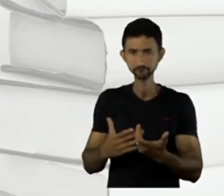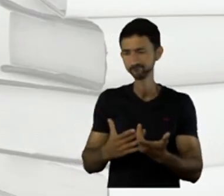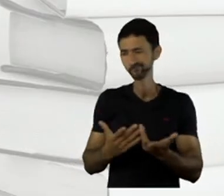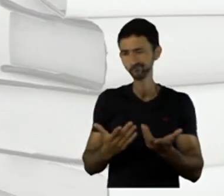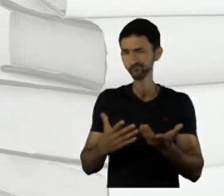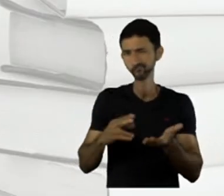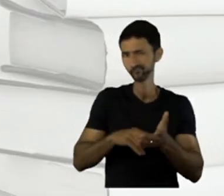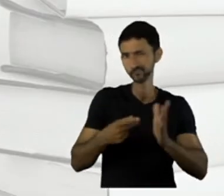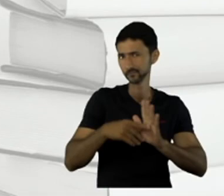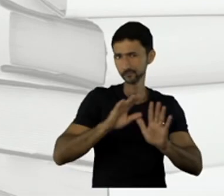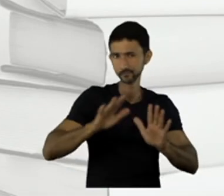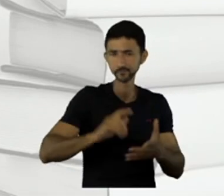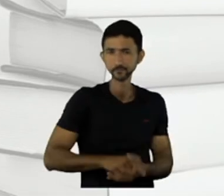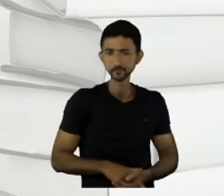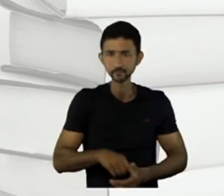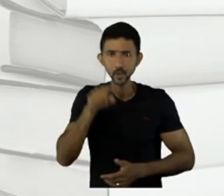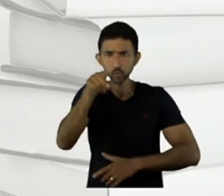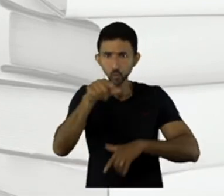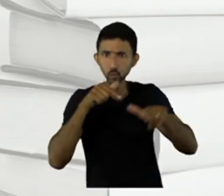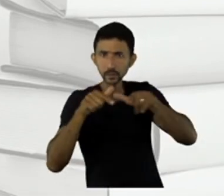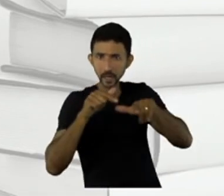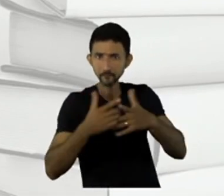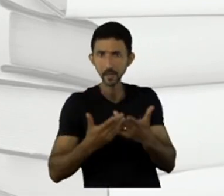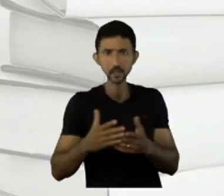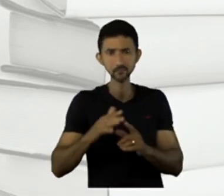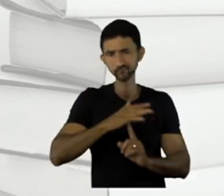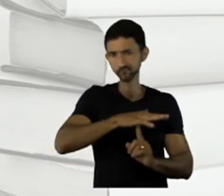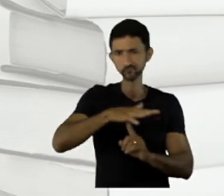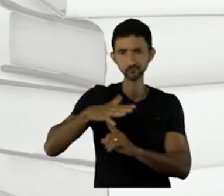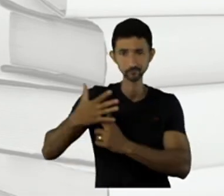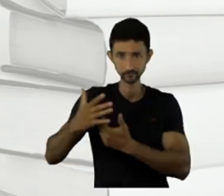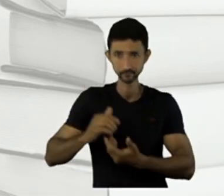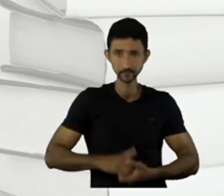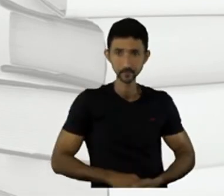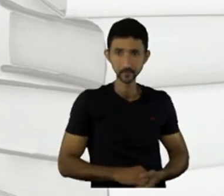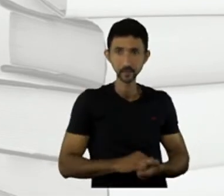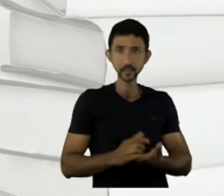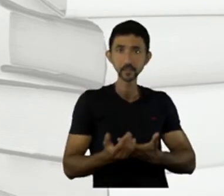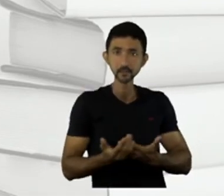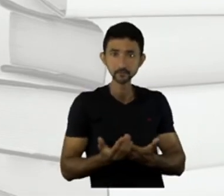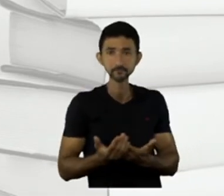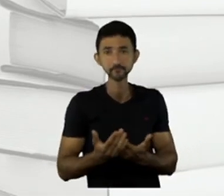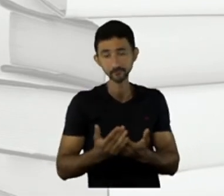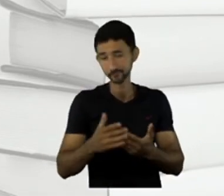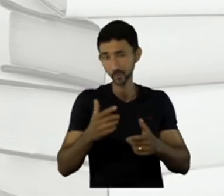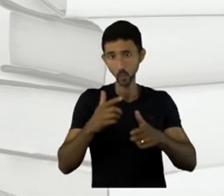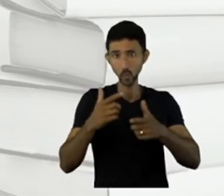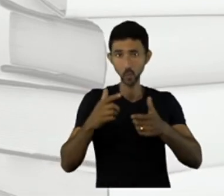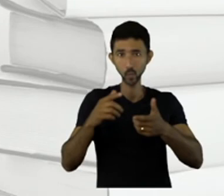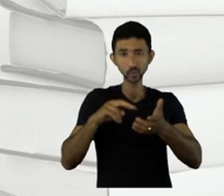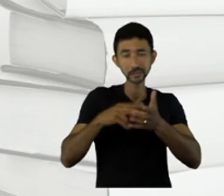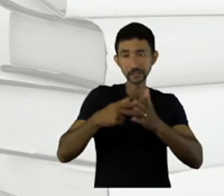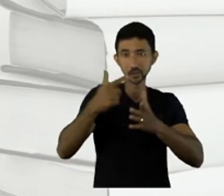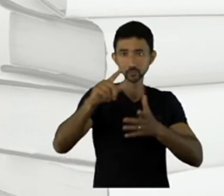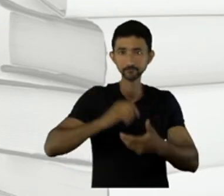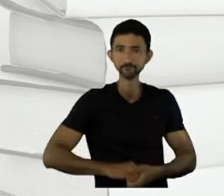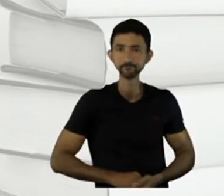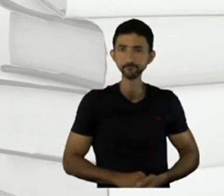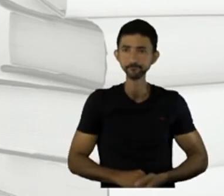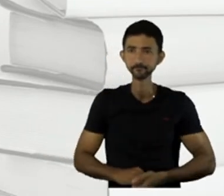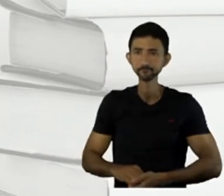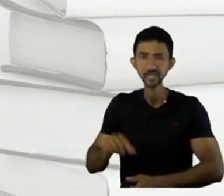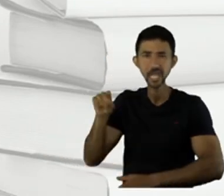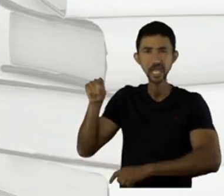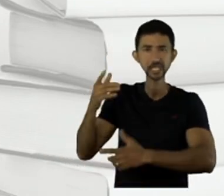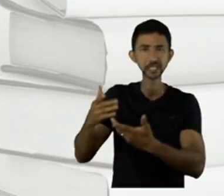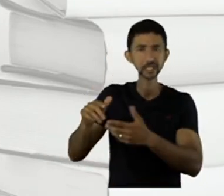Não tem sentido. Tu trabalha na feira. Também não tem sentido, porque seria tu trabalhas na feira. Ele trabalha na